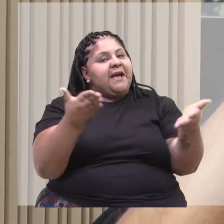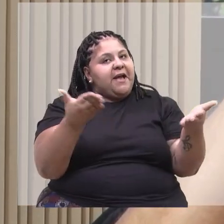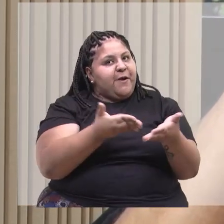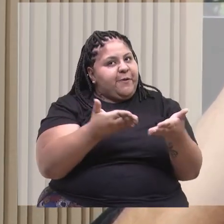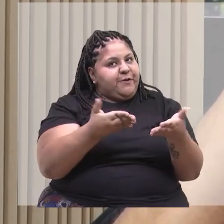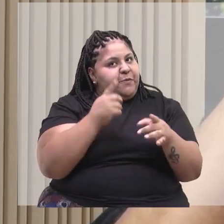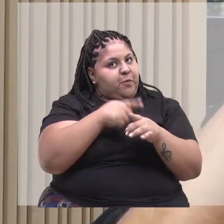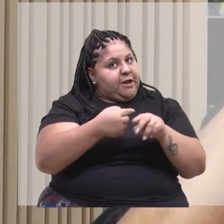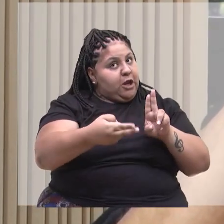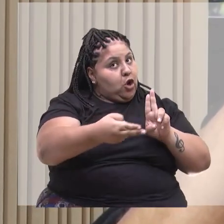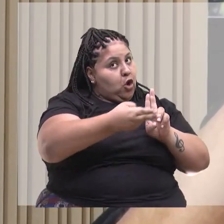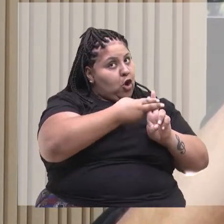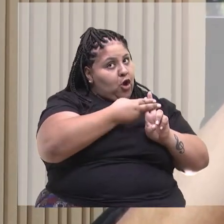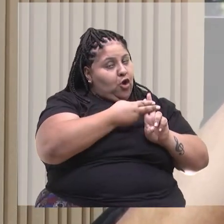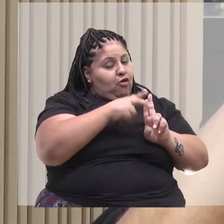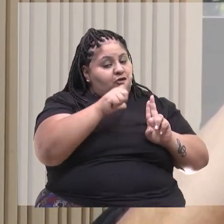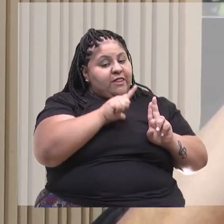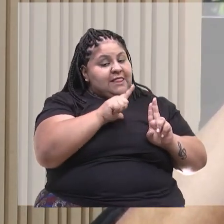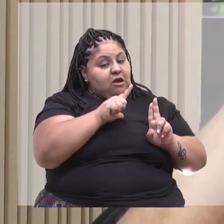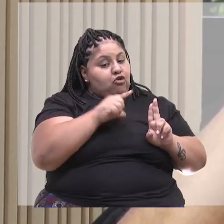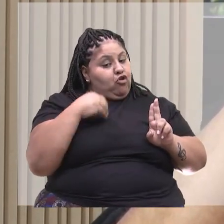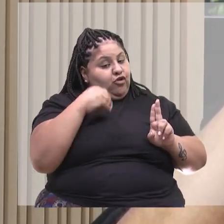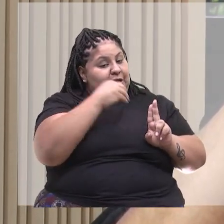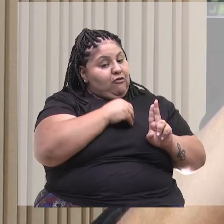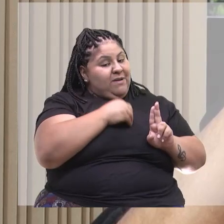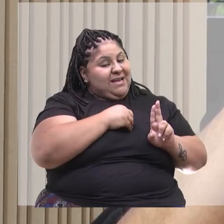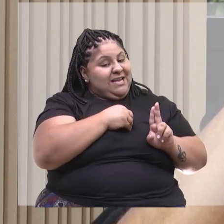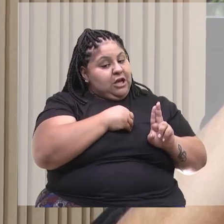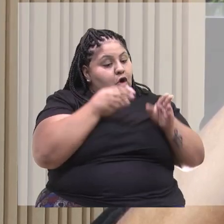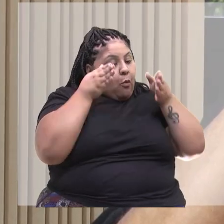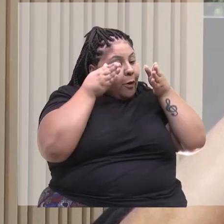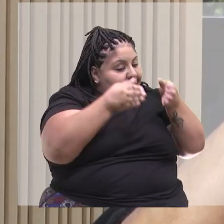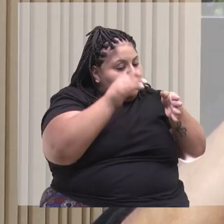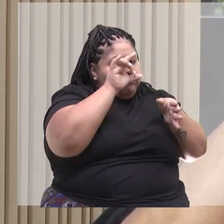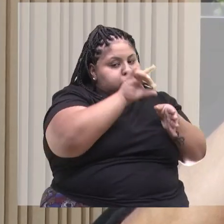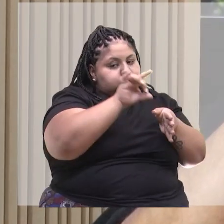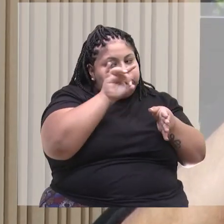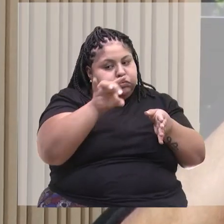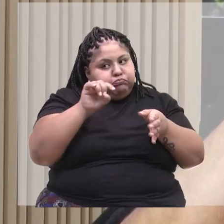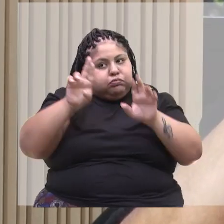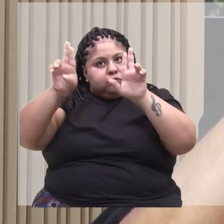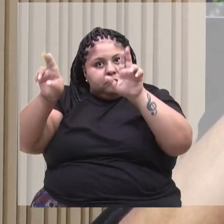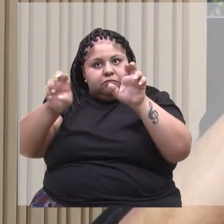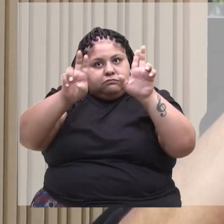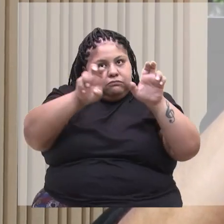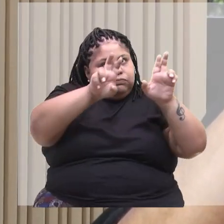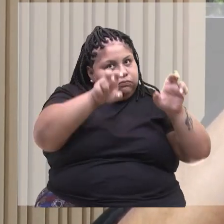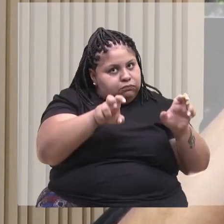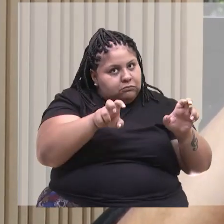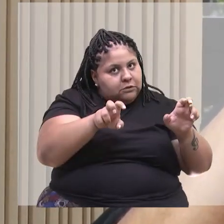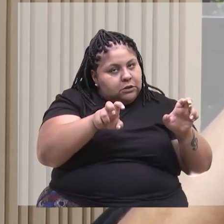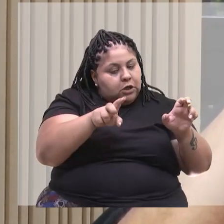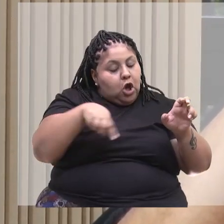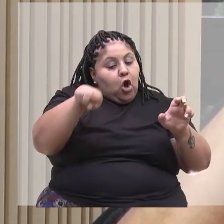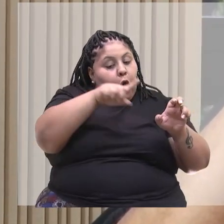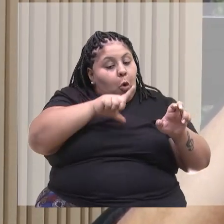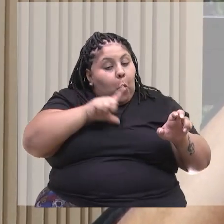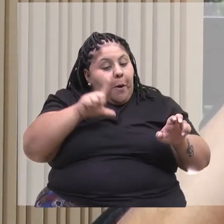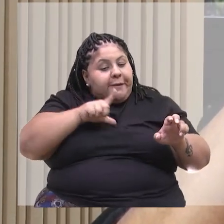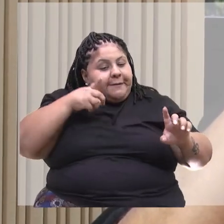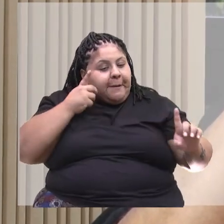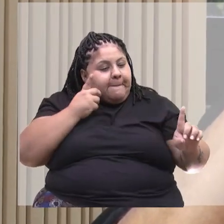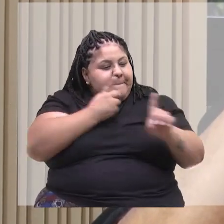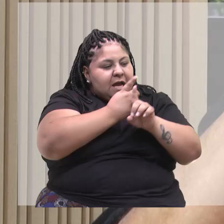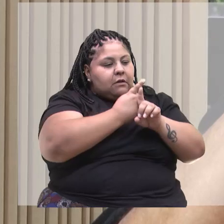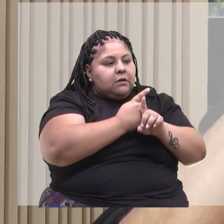no SUS não se tem um médico especialista para cada coisa. Quando se tem, que tu marca uma consulta,